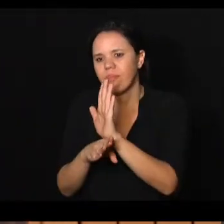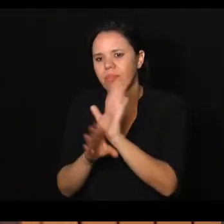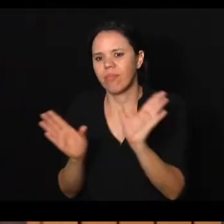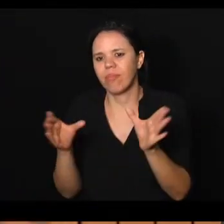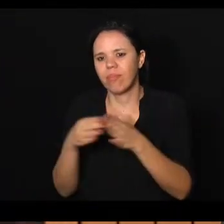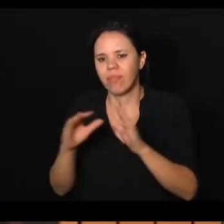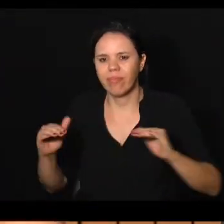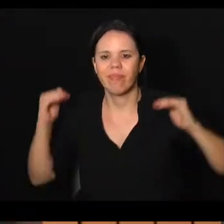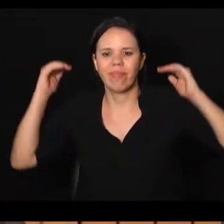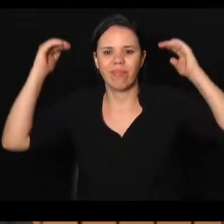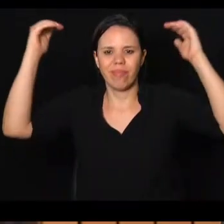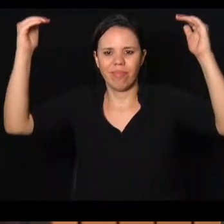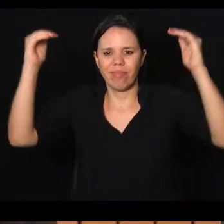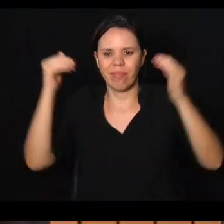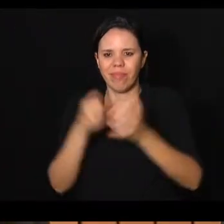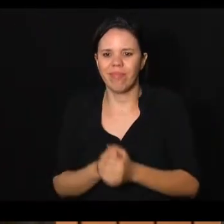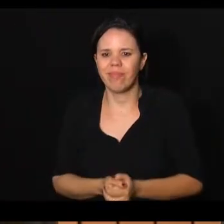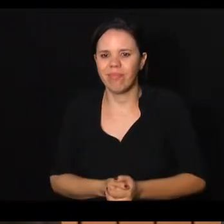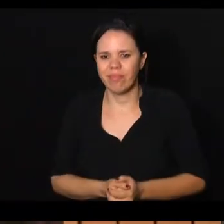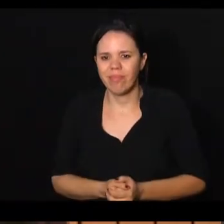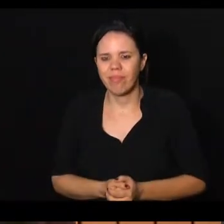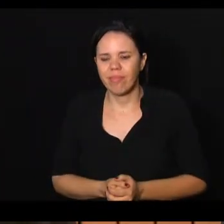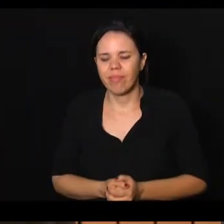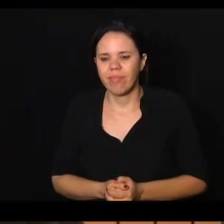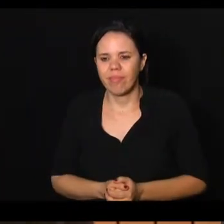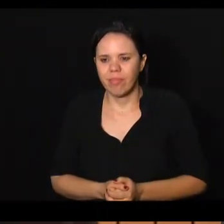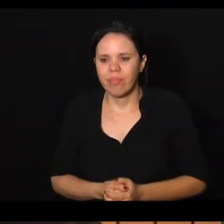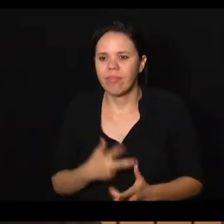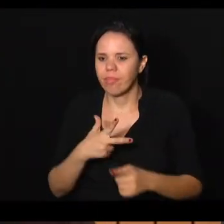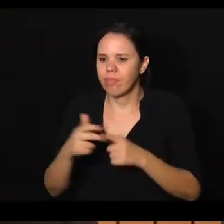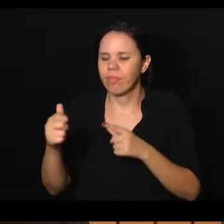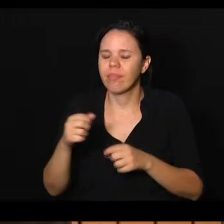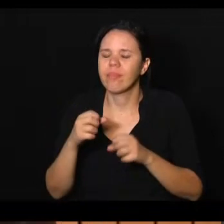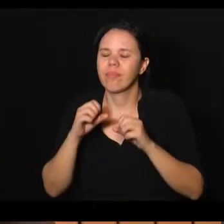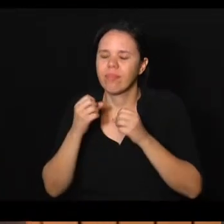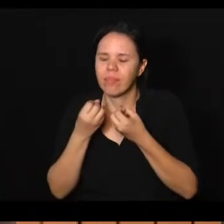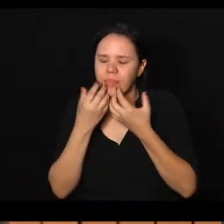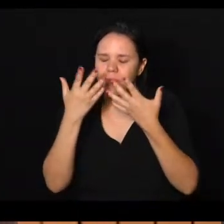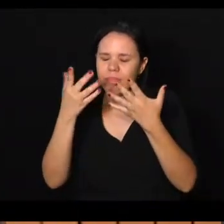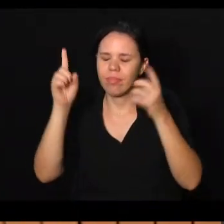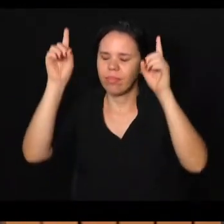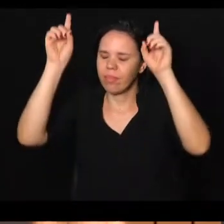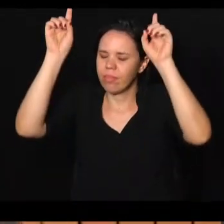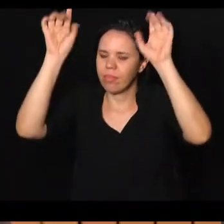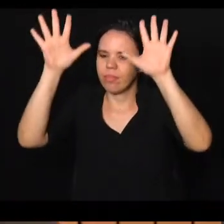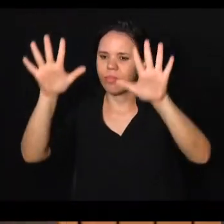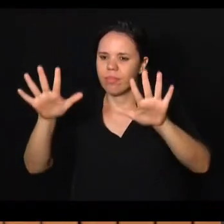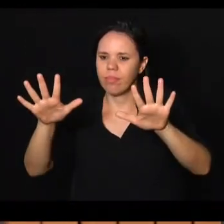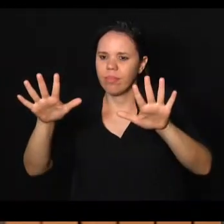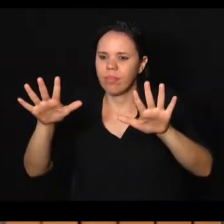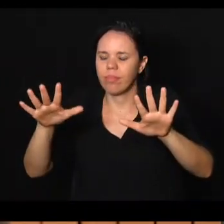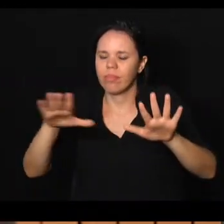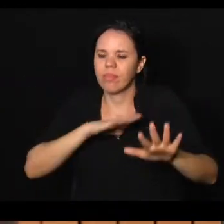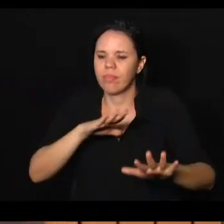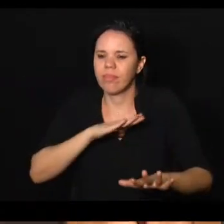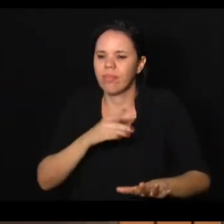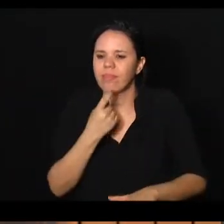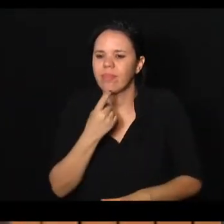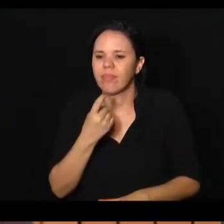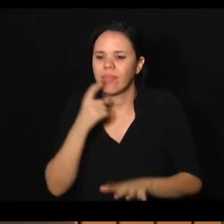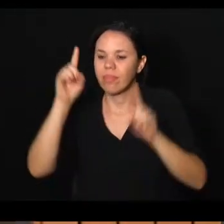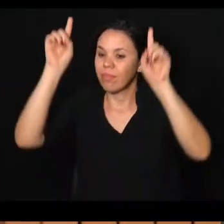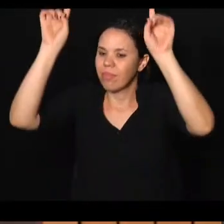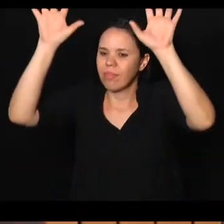grande pacto. Era o que eu tinha a dizer. Que Deus abençoe a cidade de Campinas. Que